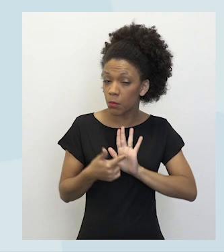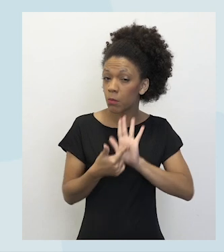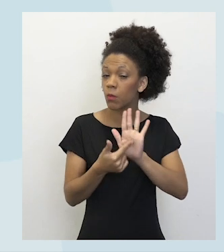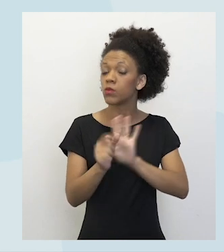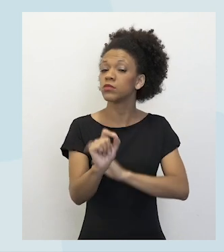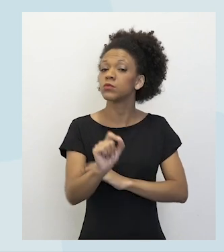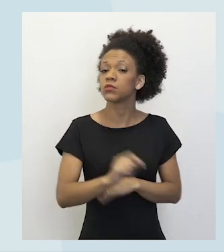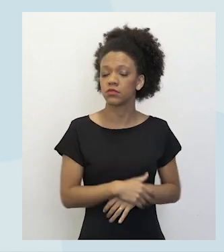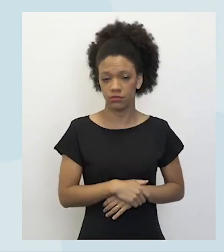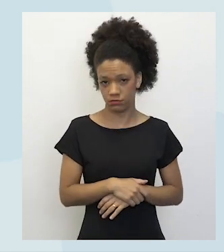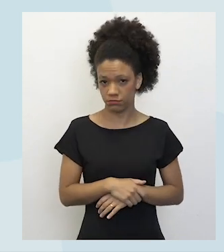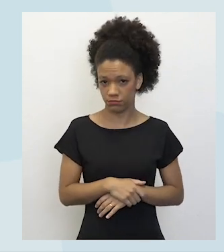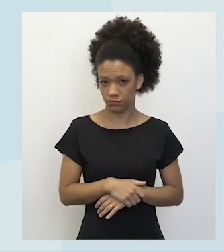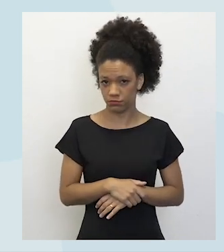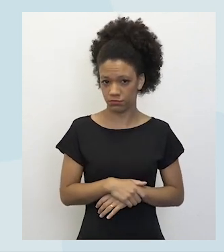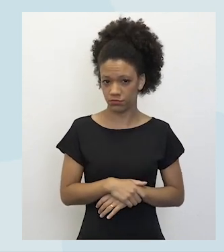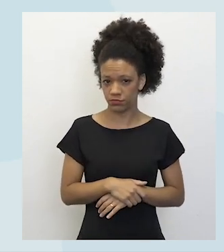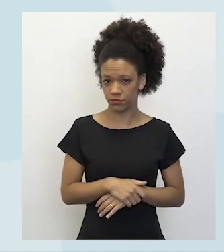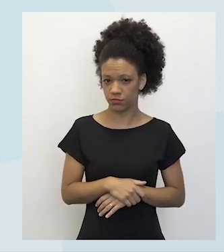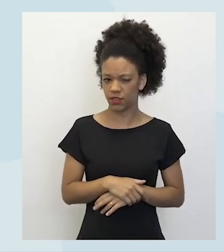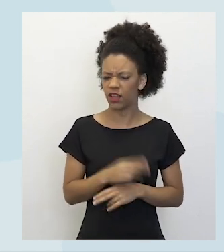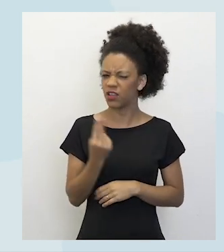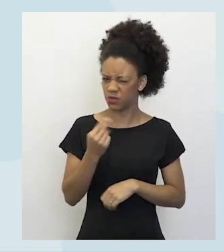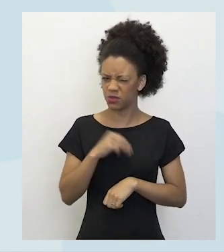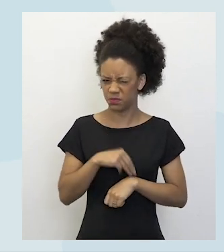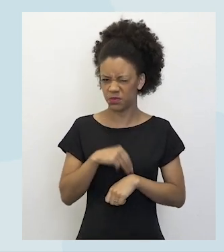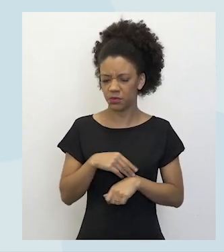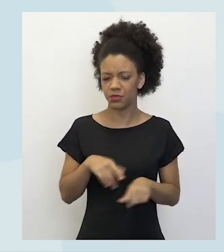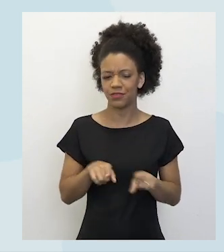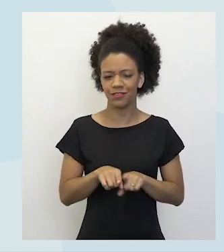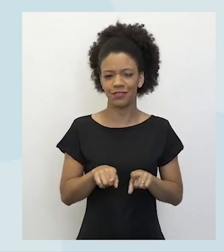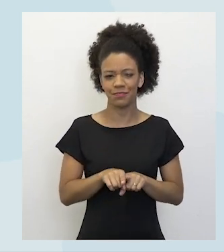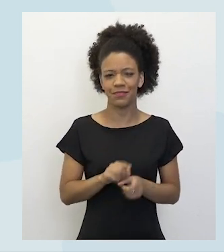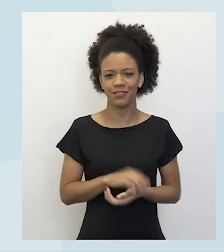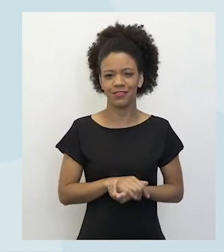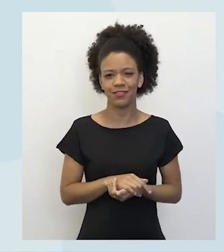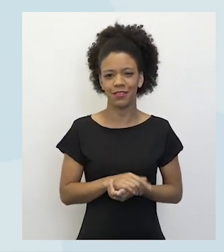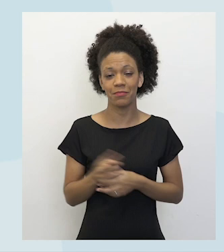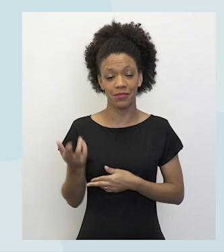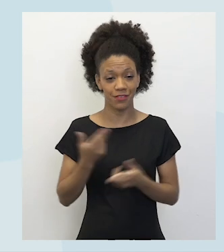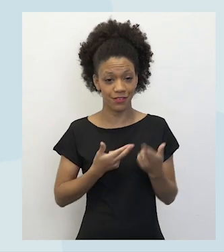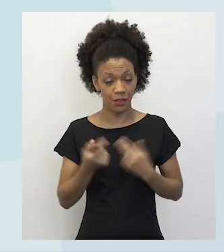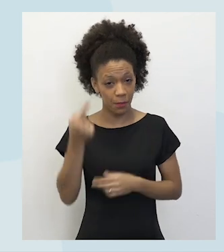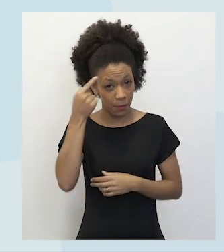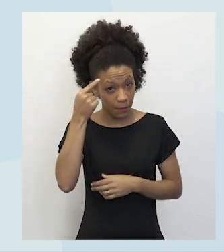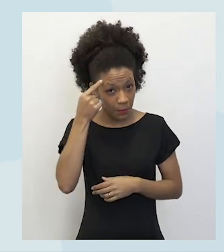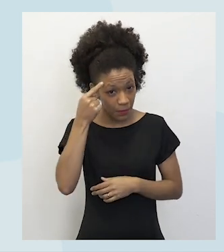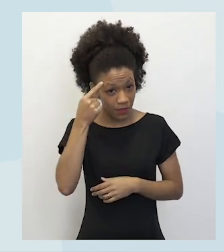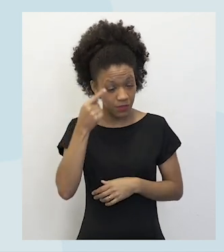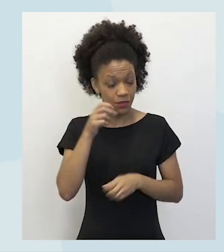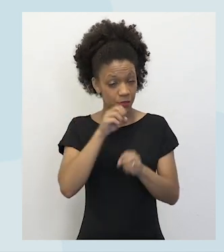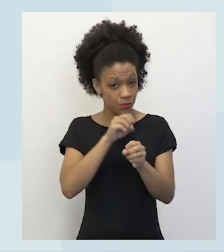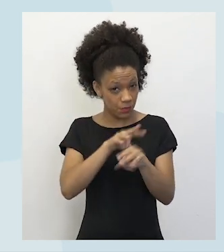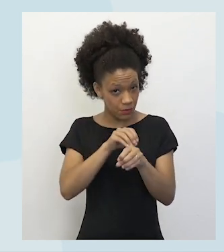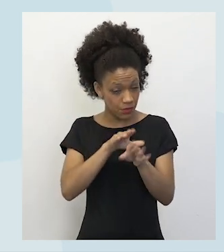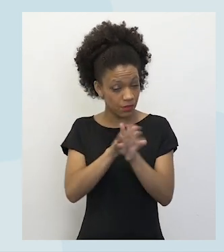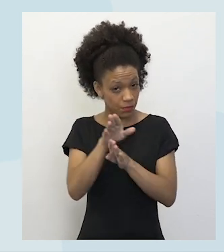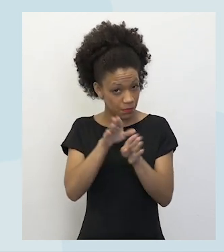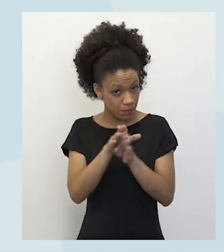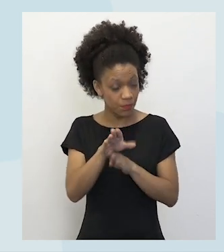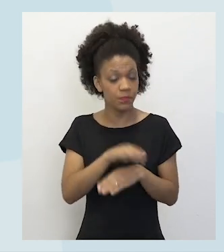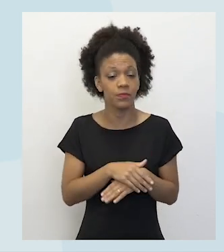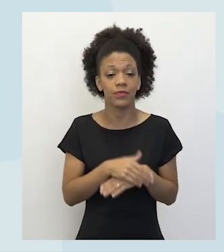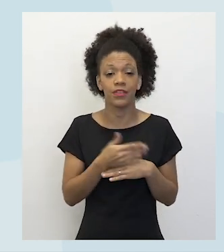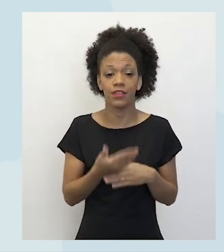vocês vão colocar aí. Essa daqui, 2 minutinhos também, né, Deia, para vocês responderem. Pensem no ensinamento, tá bom? Que